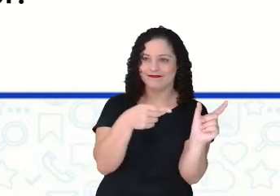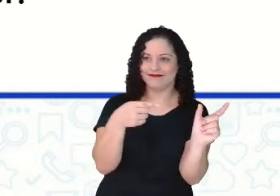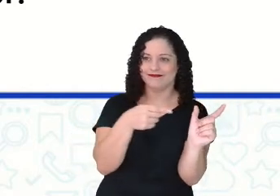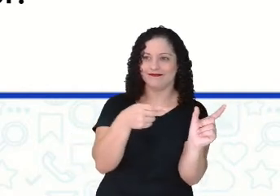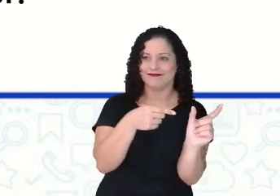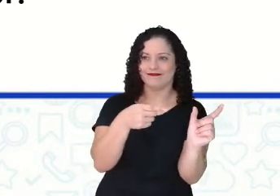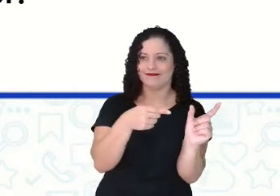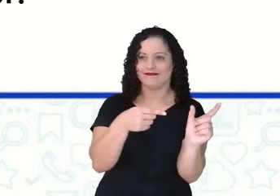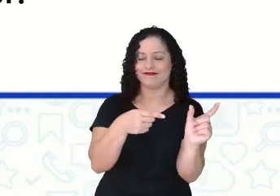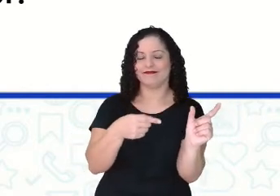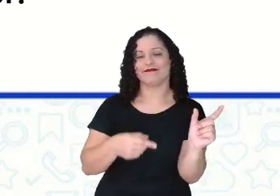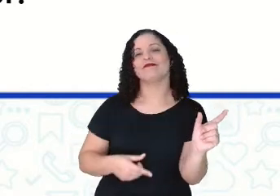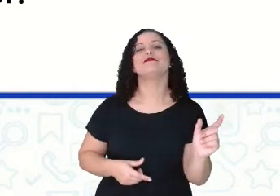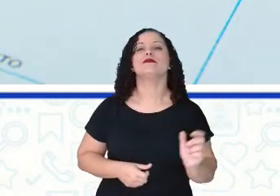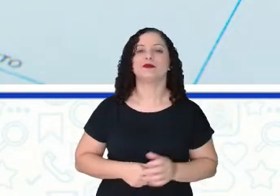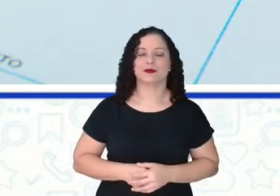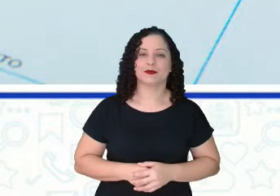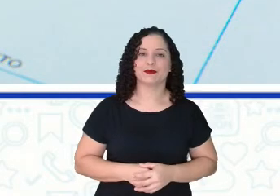digamos, menor.